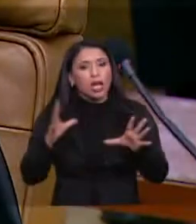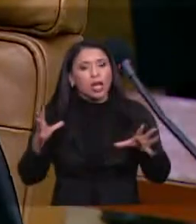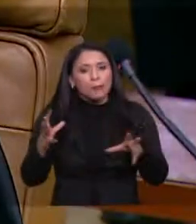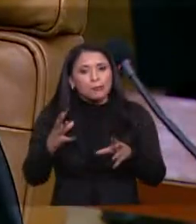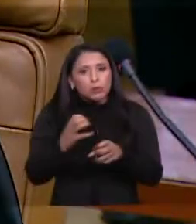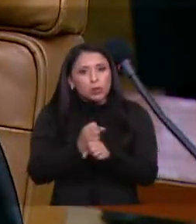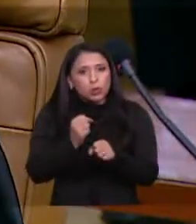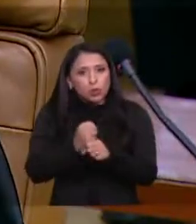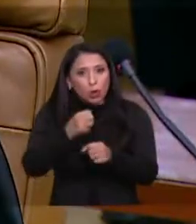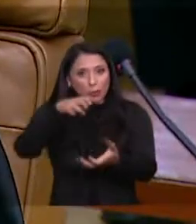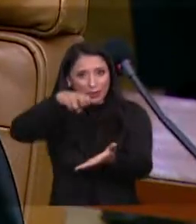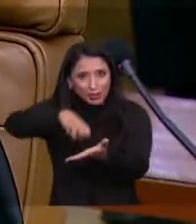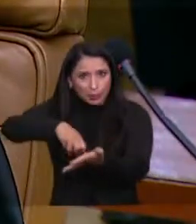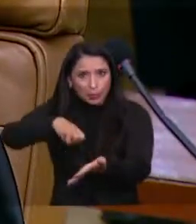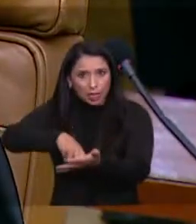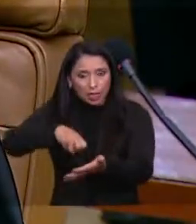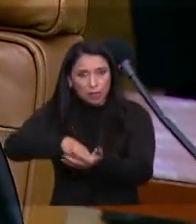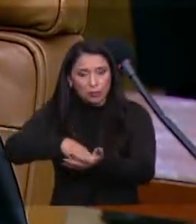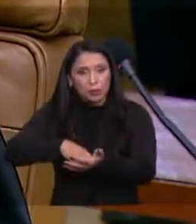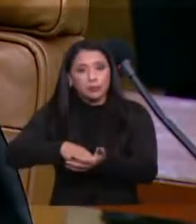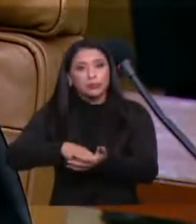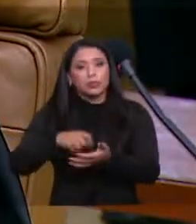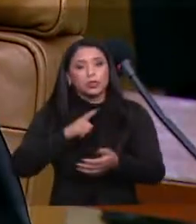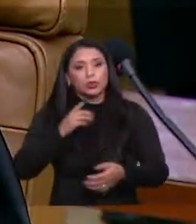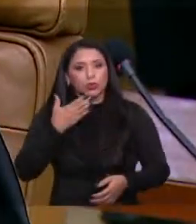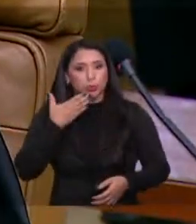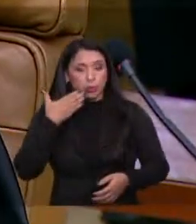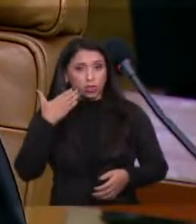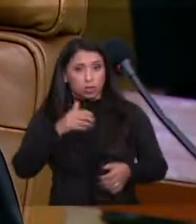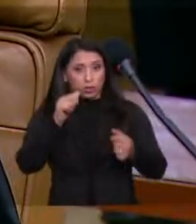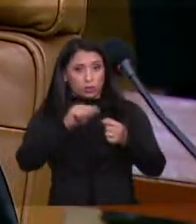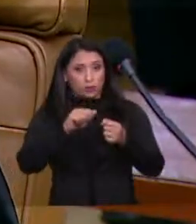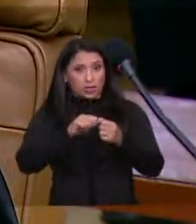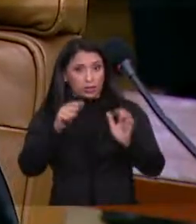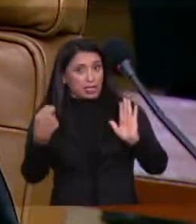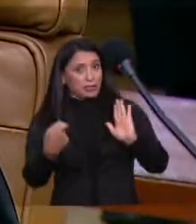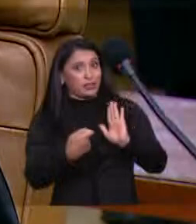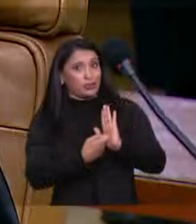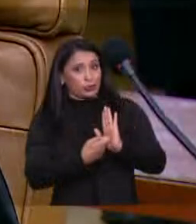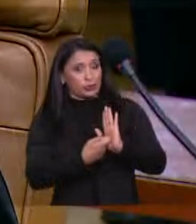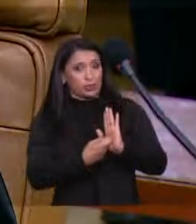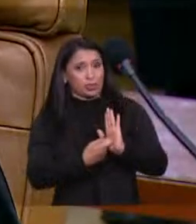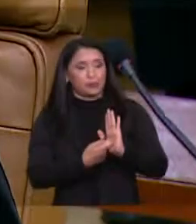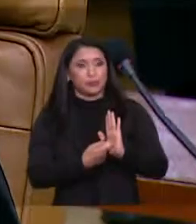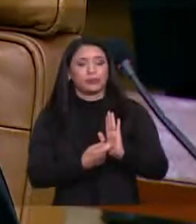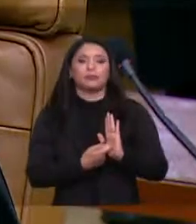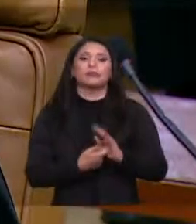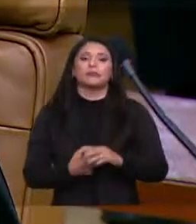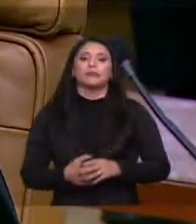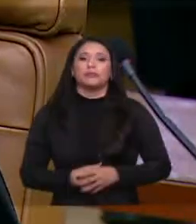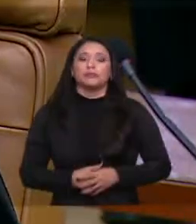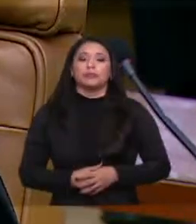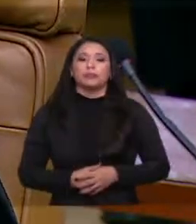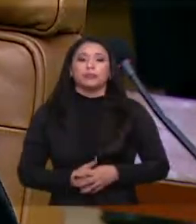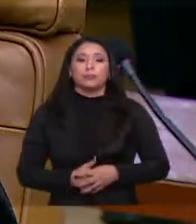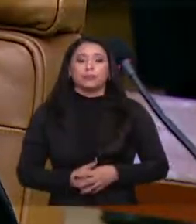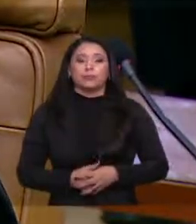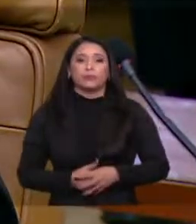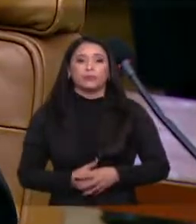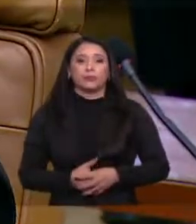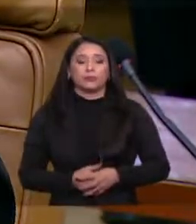dosimetria da pena um caso de procedência dos pedidos formulados na denúncia e aqui eu